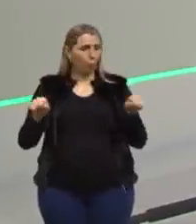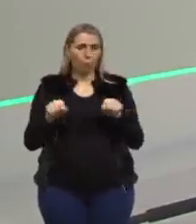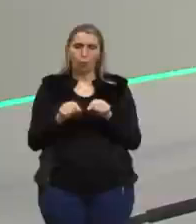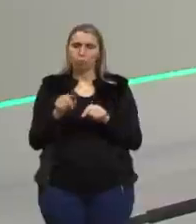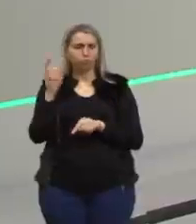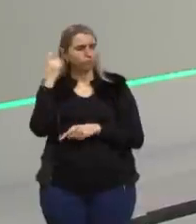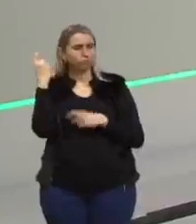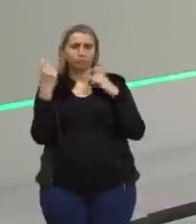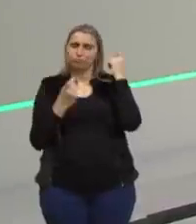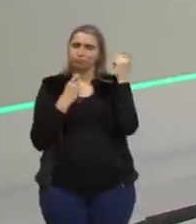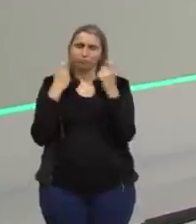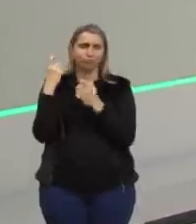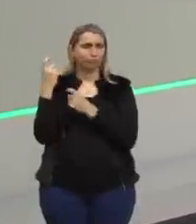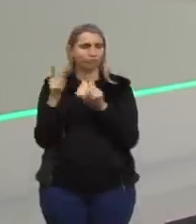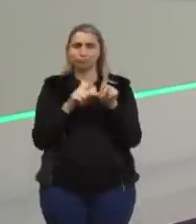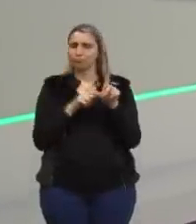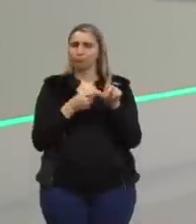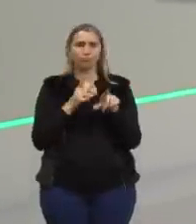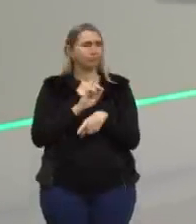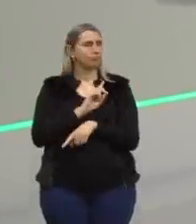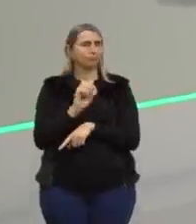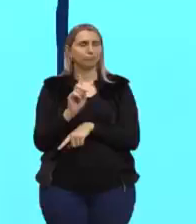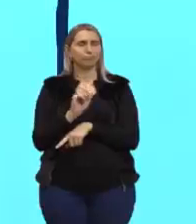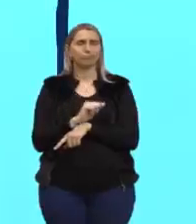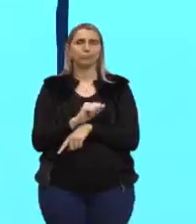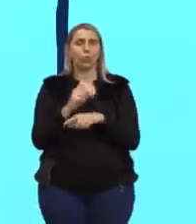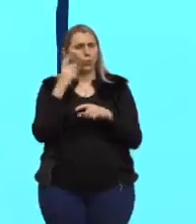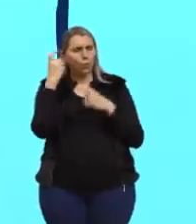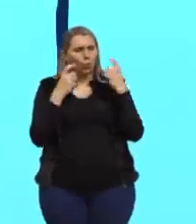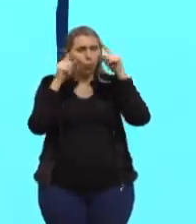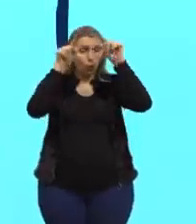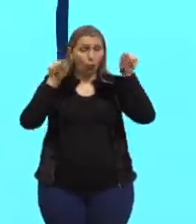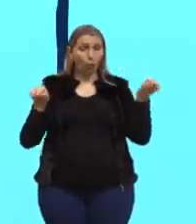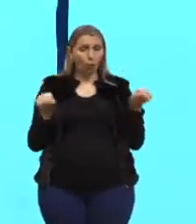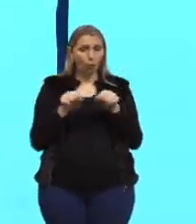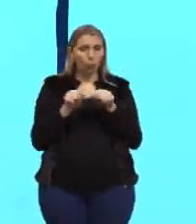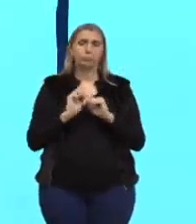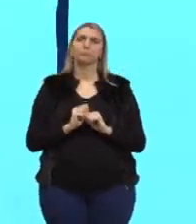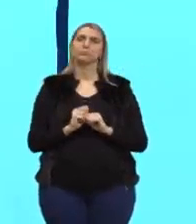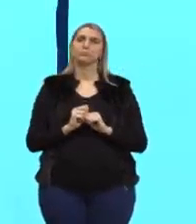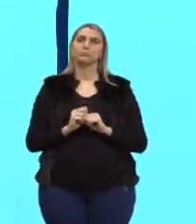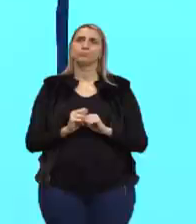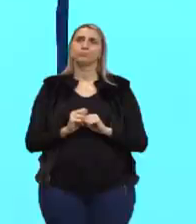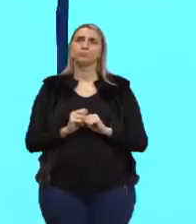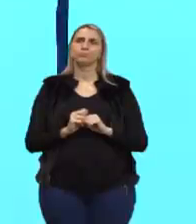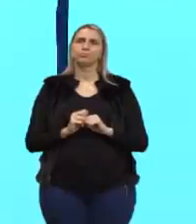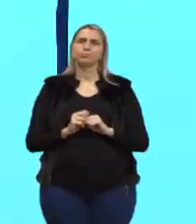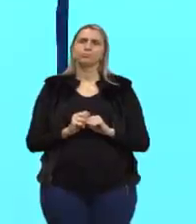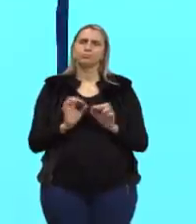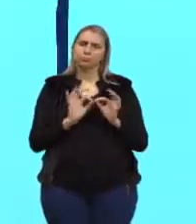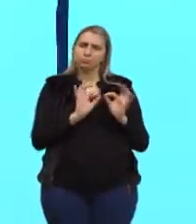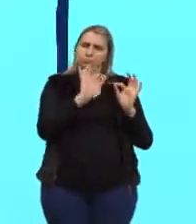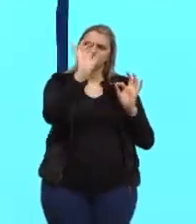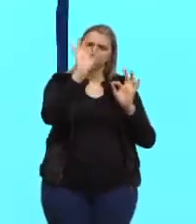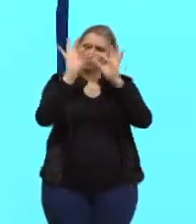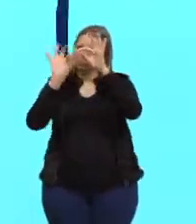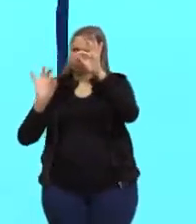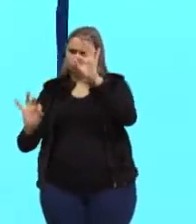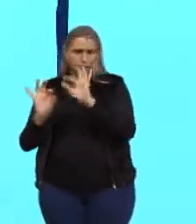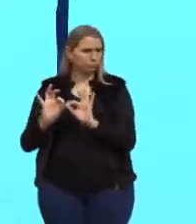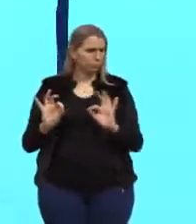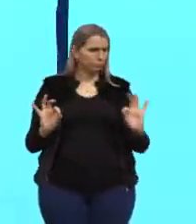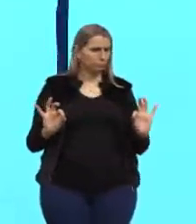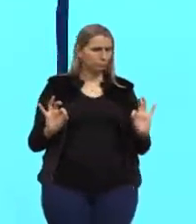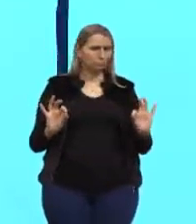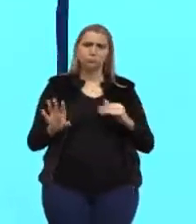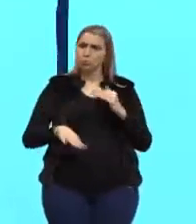estamos preocupados com o ângulo, estamos preocupados com os lados. Então, nós temos as medidas dos lados e todos